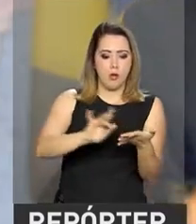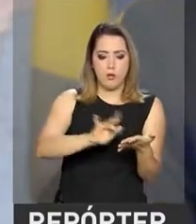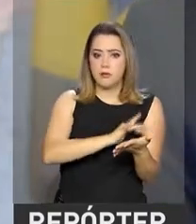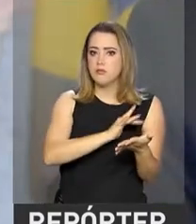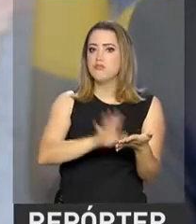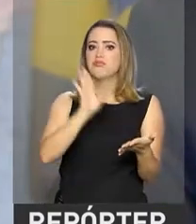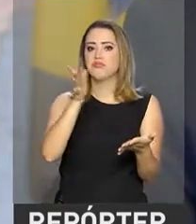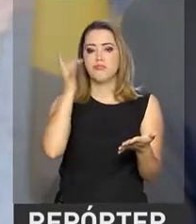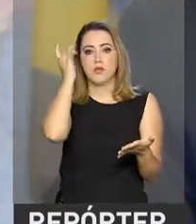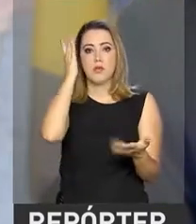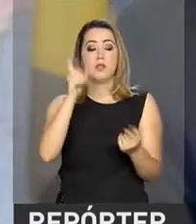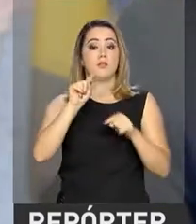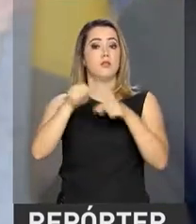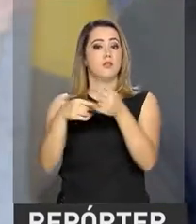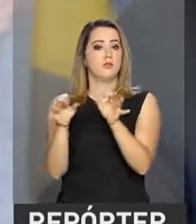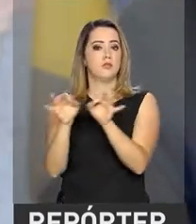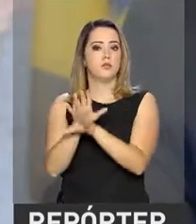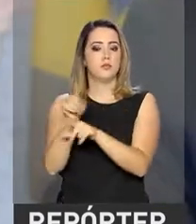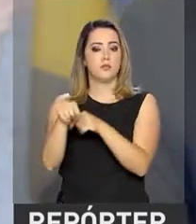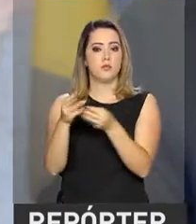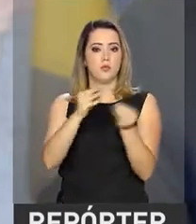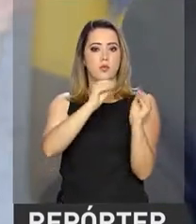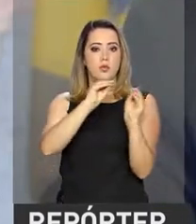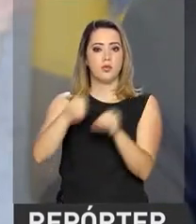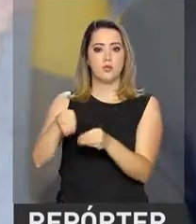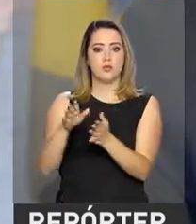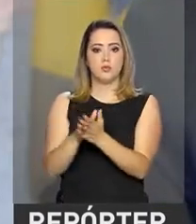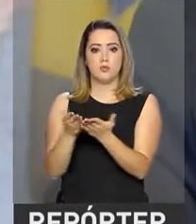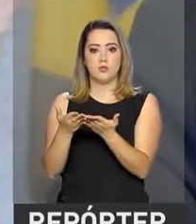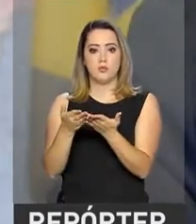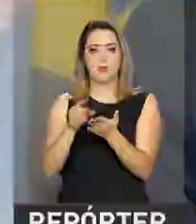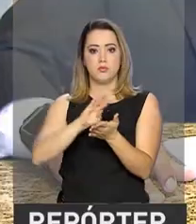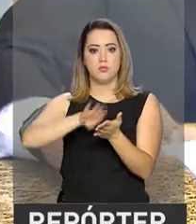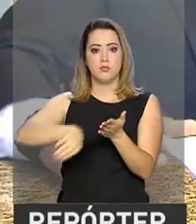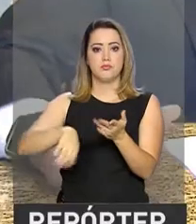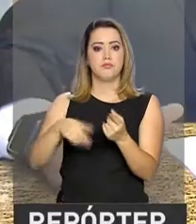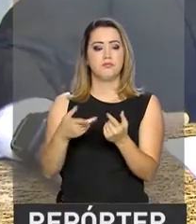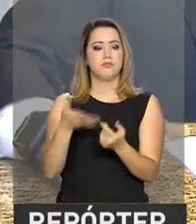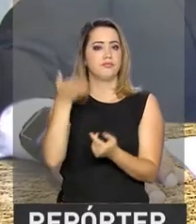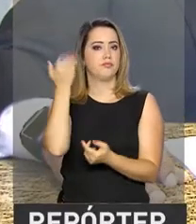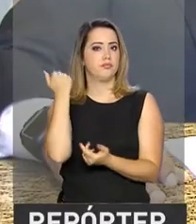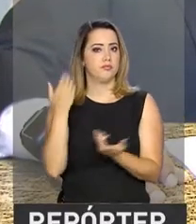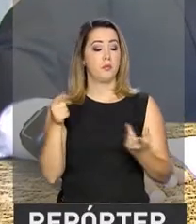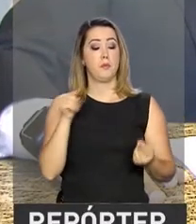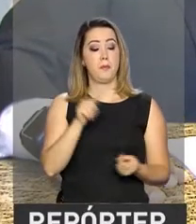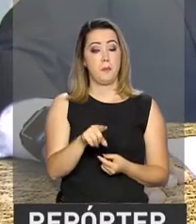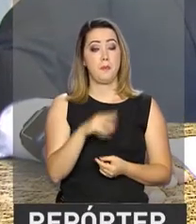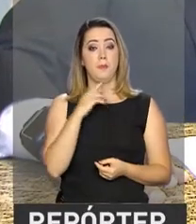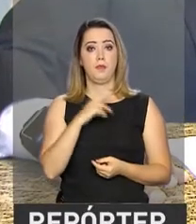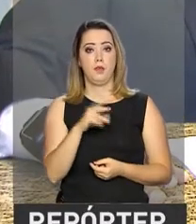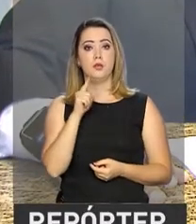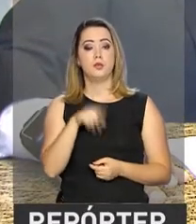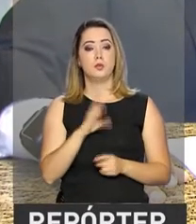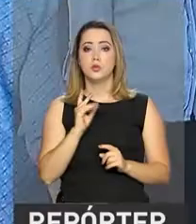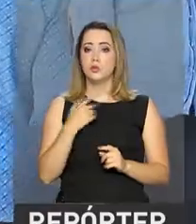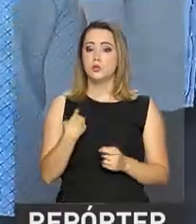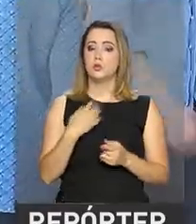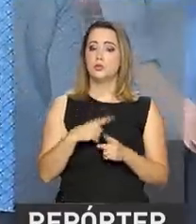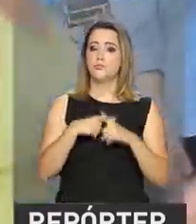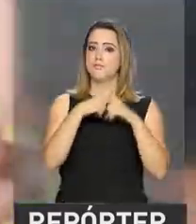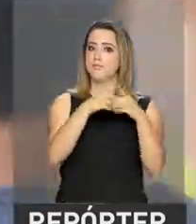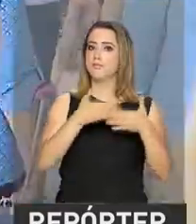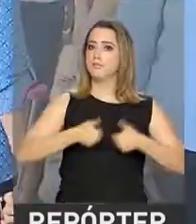vai deixar a carteira física no passado o resultado dessas ações tem refletido em otimismo